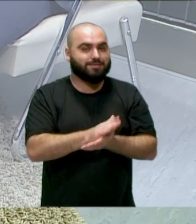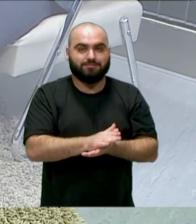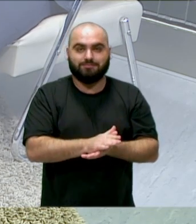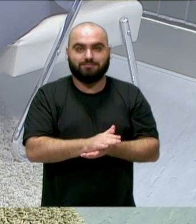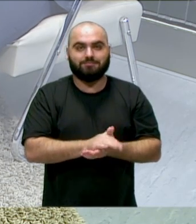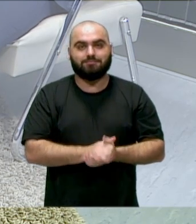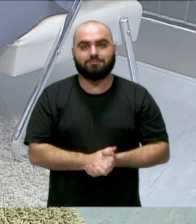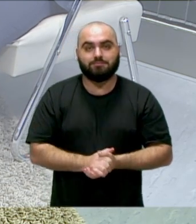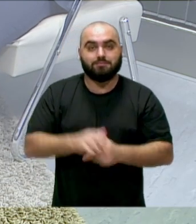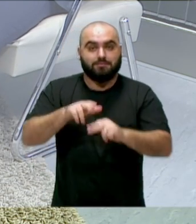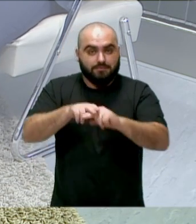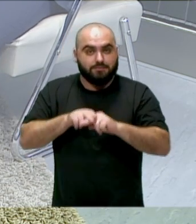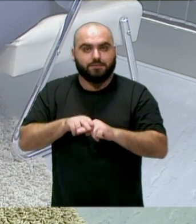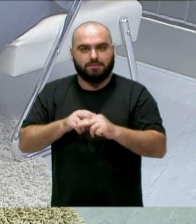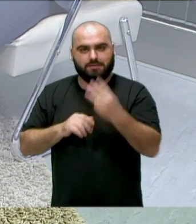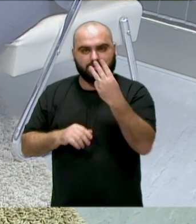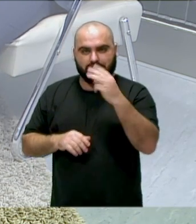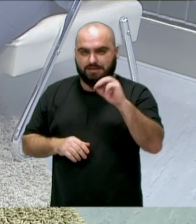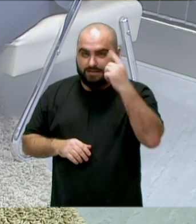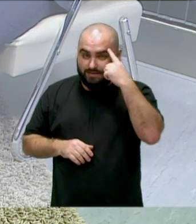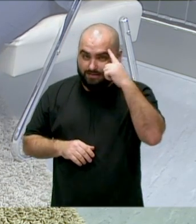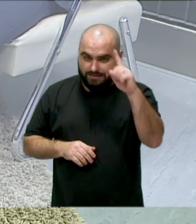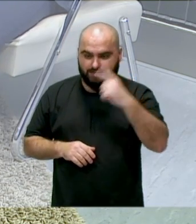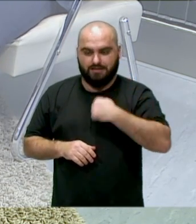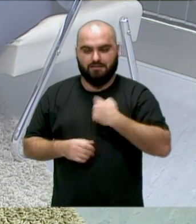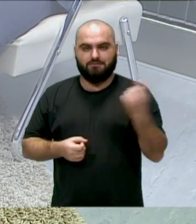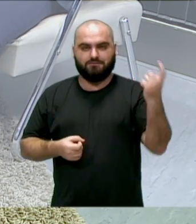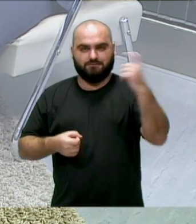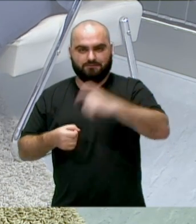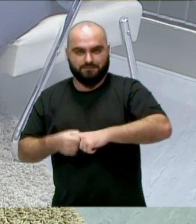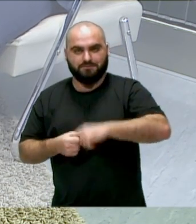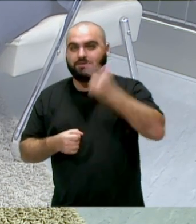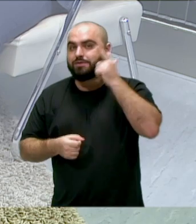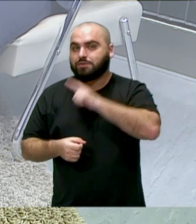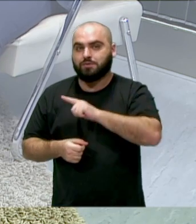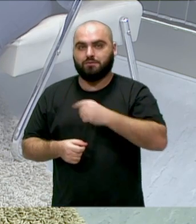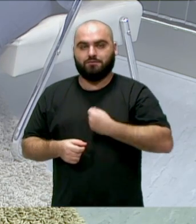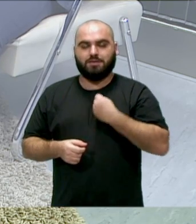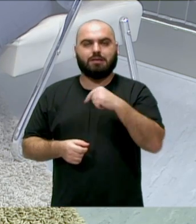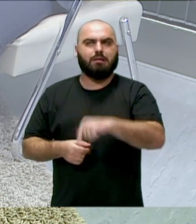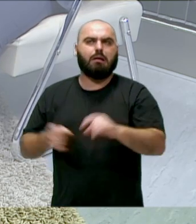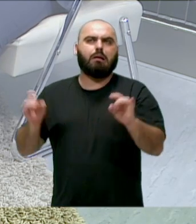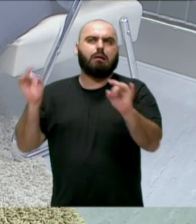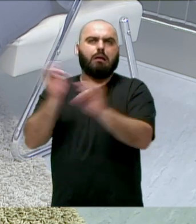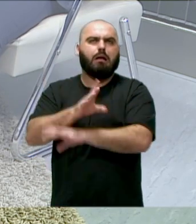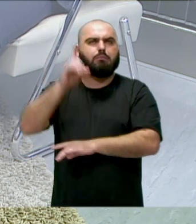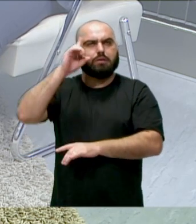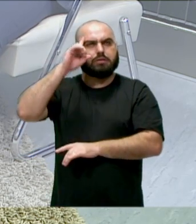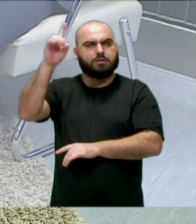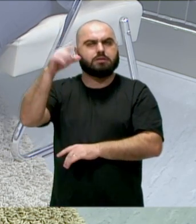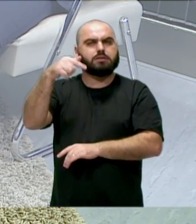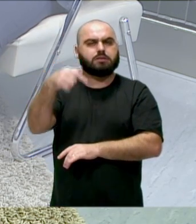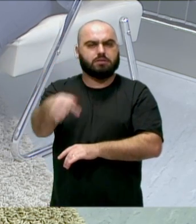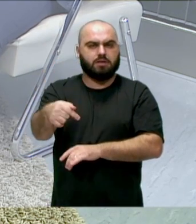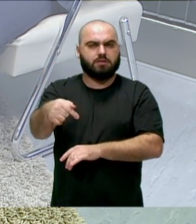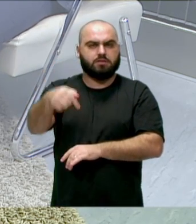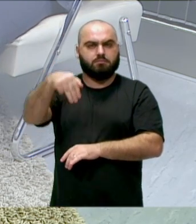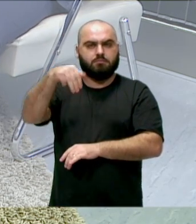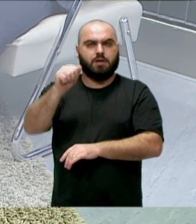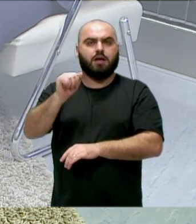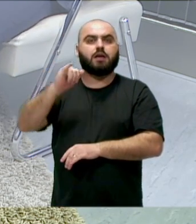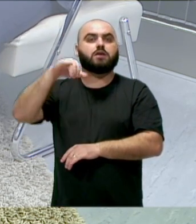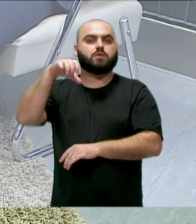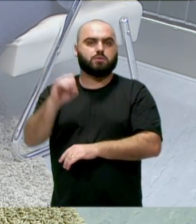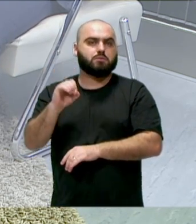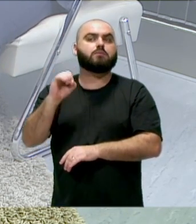esses 30 dias que estão recorrendo, o meu mandato termina dia 7 de maio,